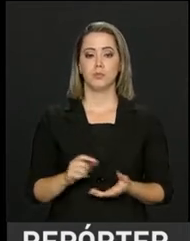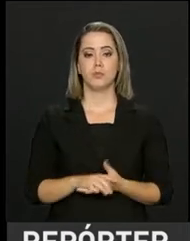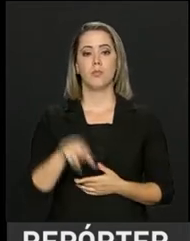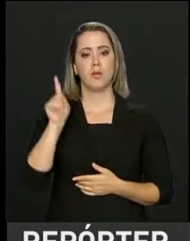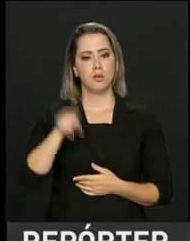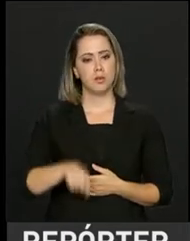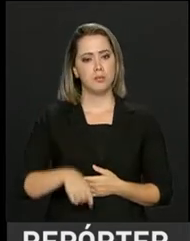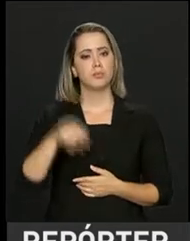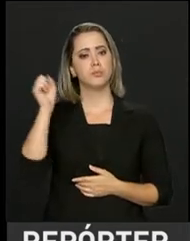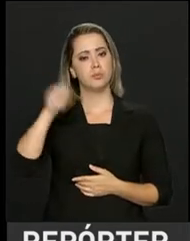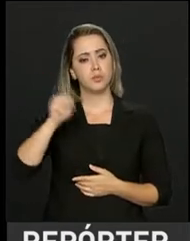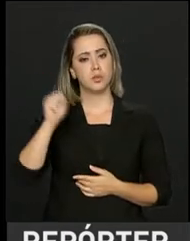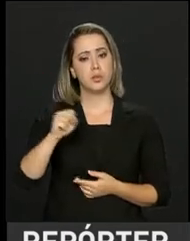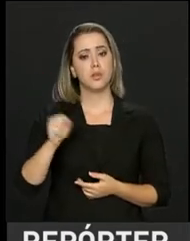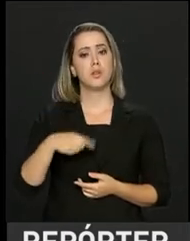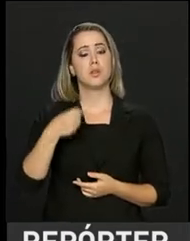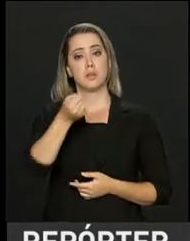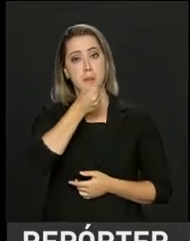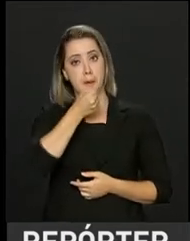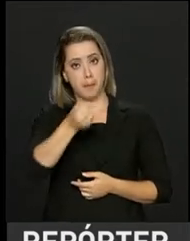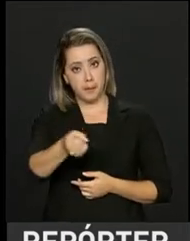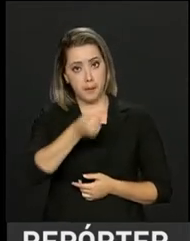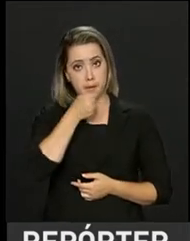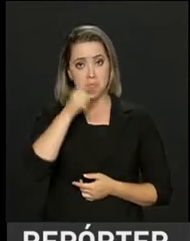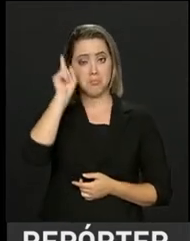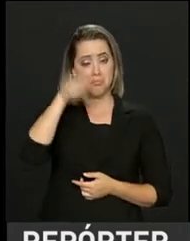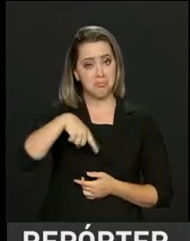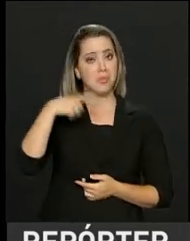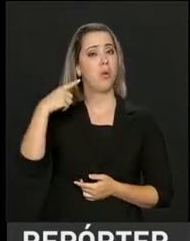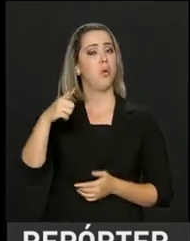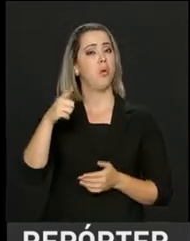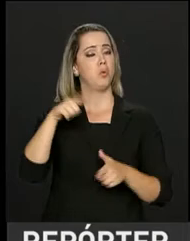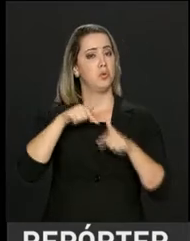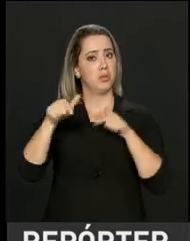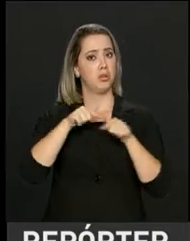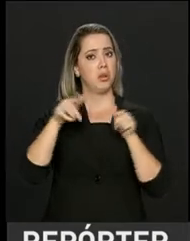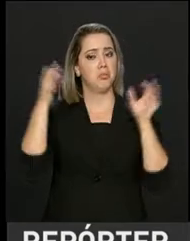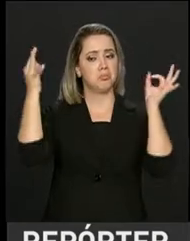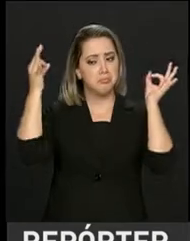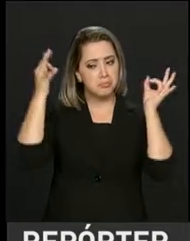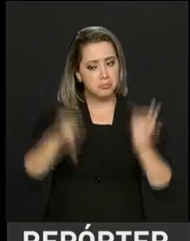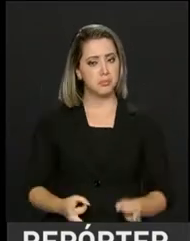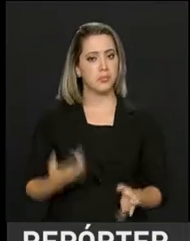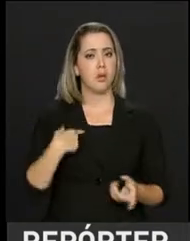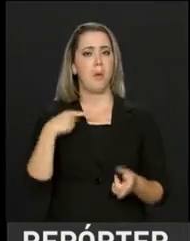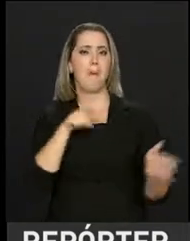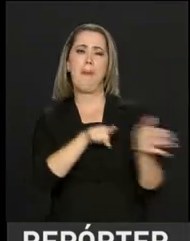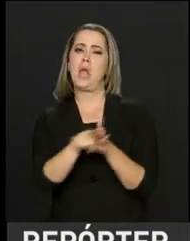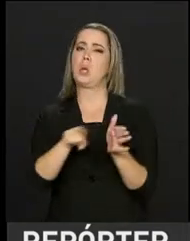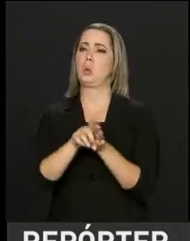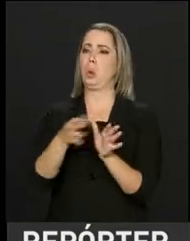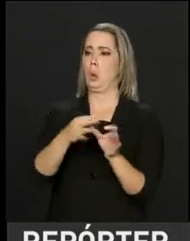a imprensa cumpre um papel é questionou os números